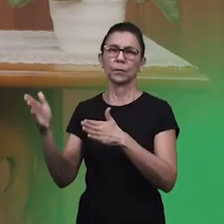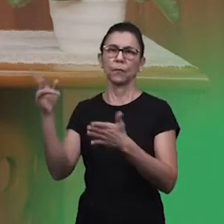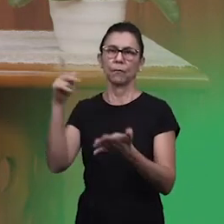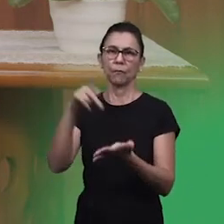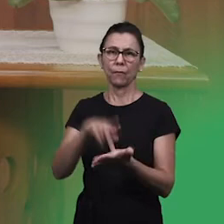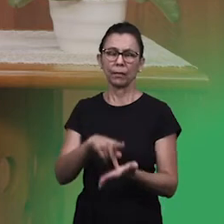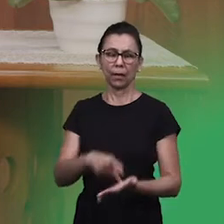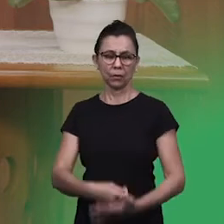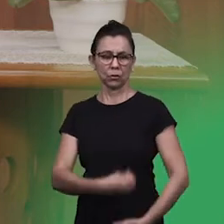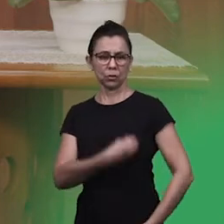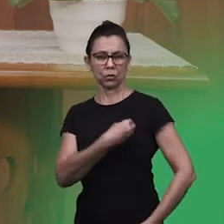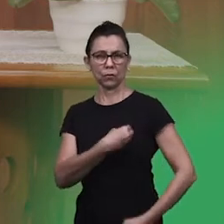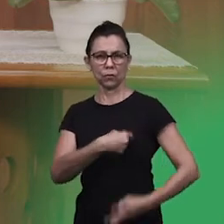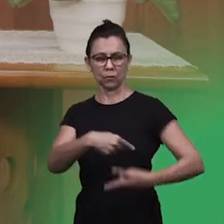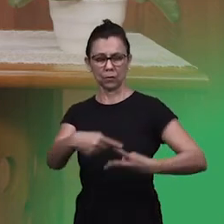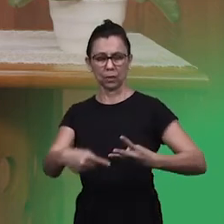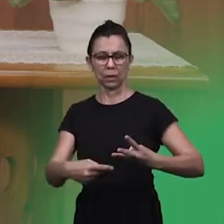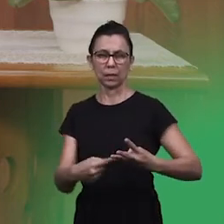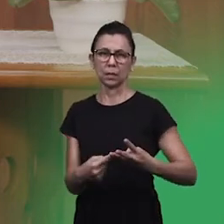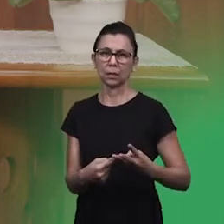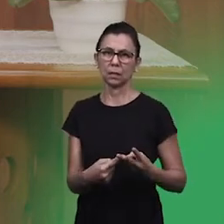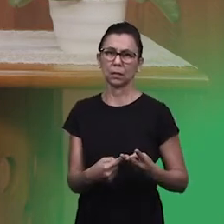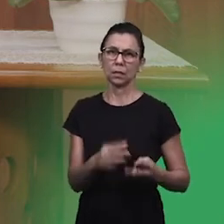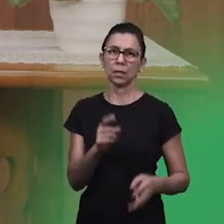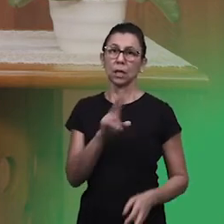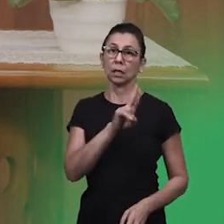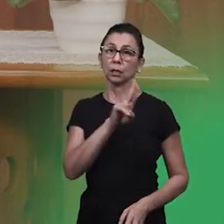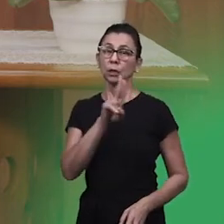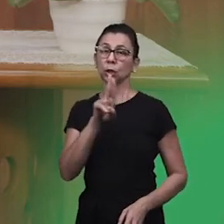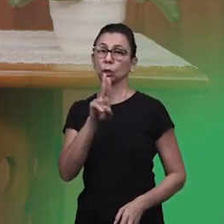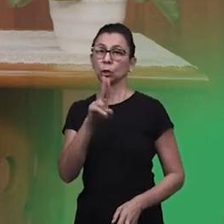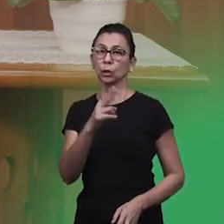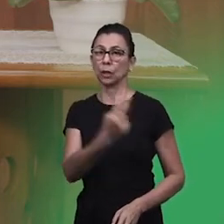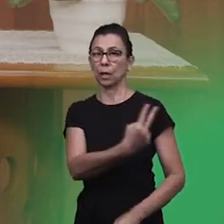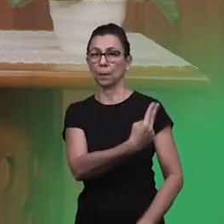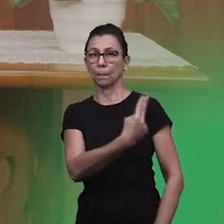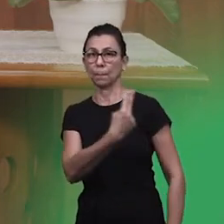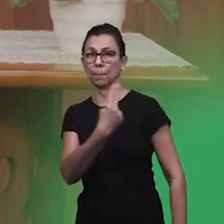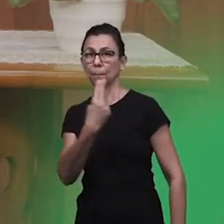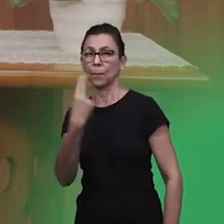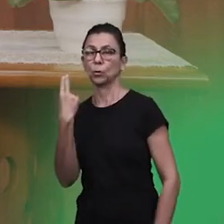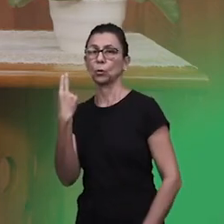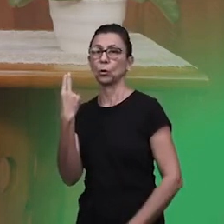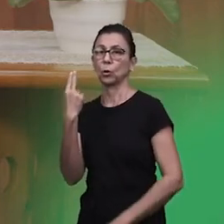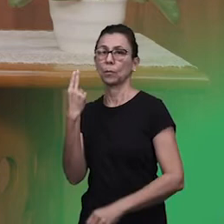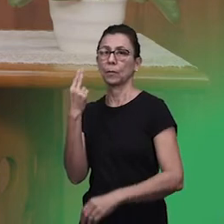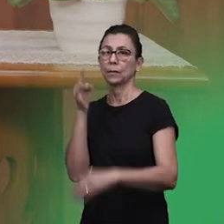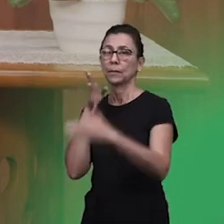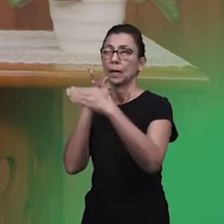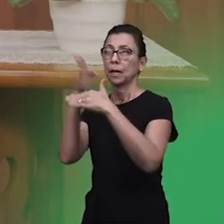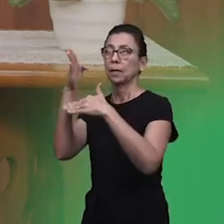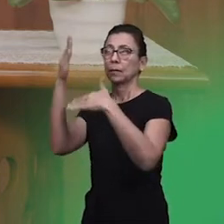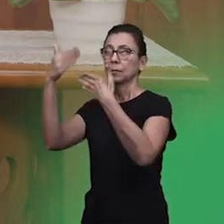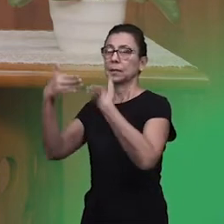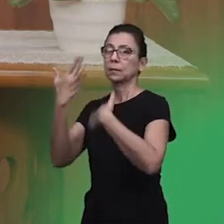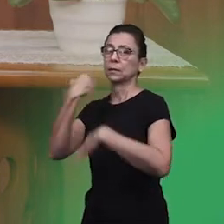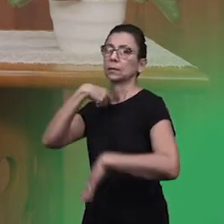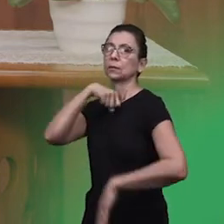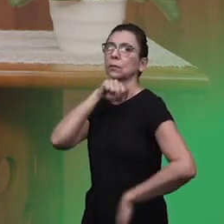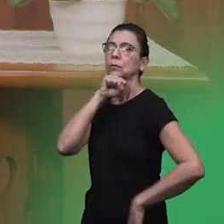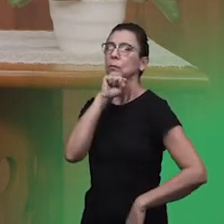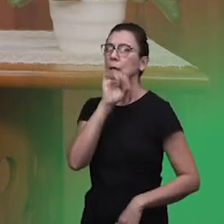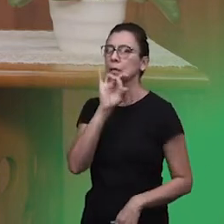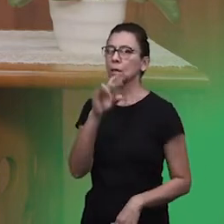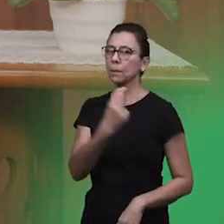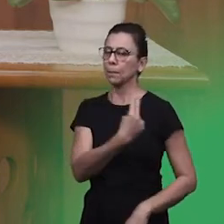e ninguém vem ao Pai senão por mim. Jesus é essa porta. E em determinado momento ele